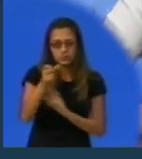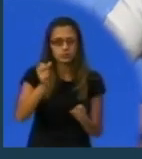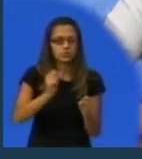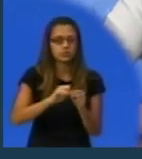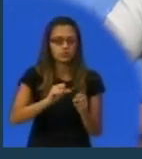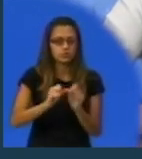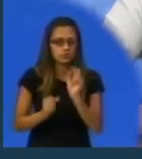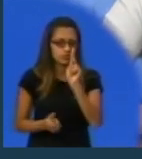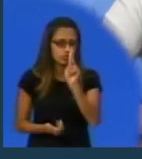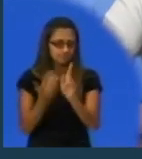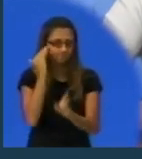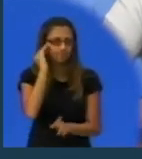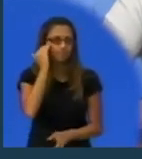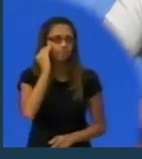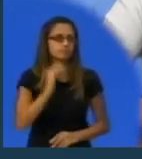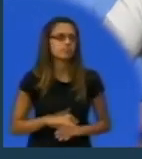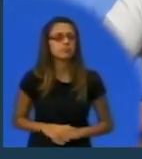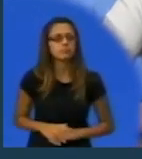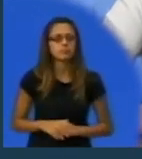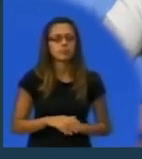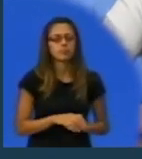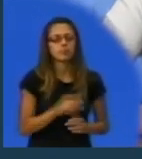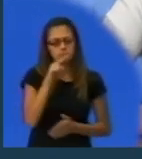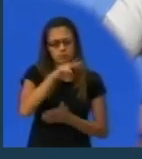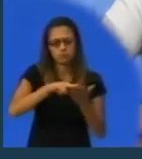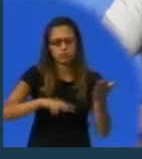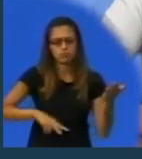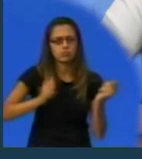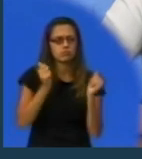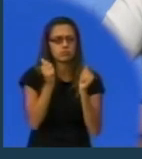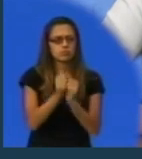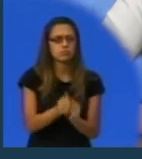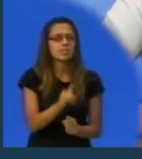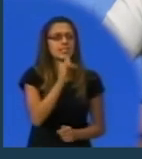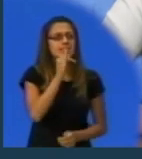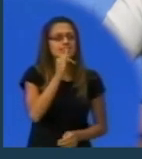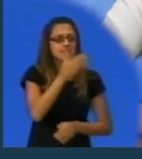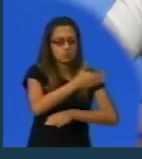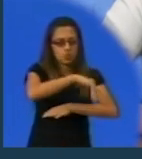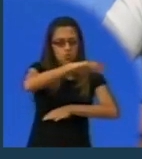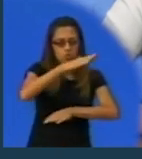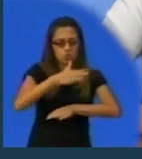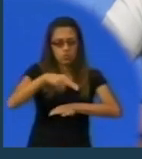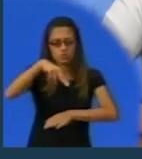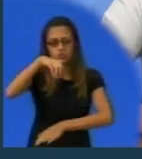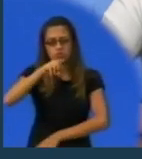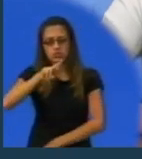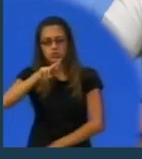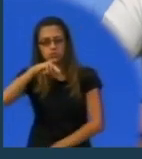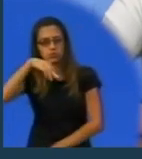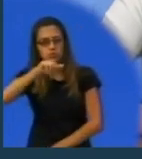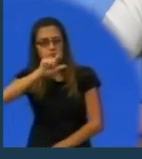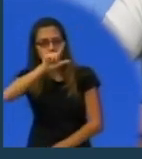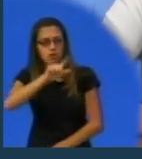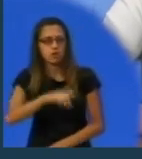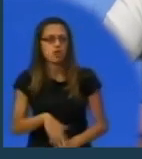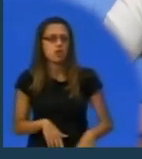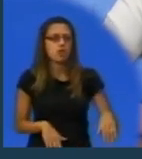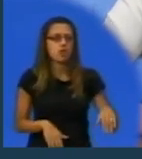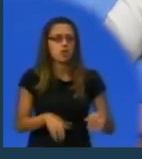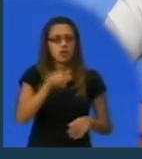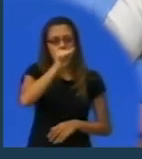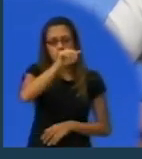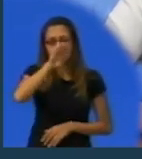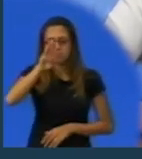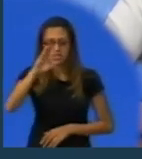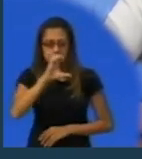uma interatividade. Então, eu vou ler com você aqui, são exemplos de curvas normais. Eu tenho letra A, B, C